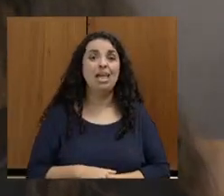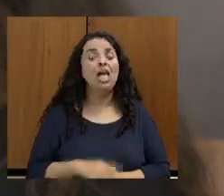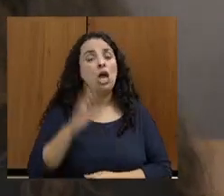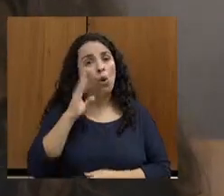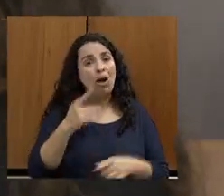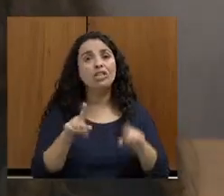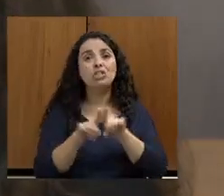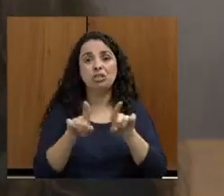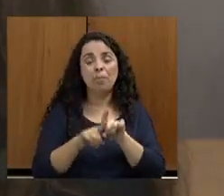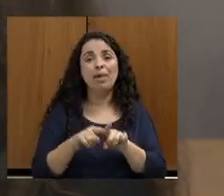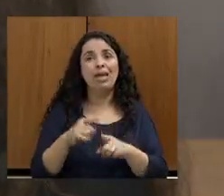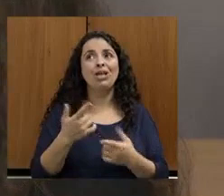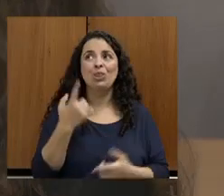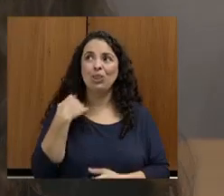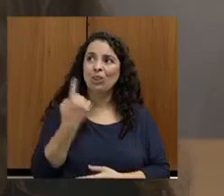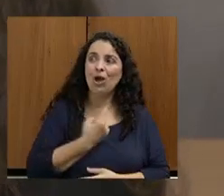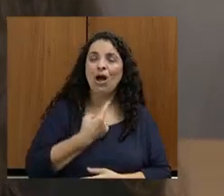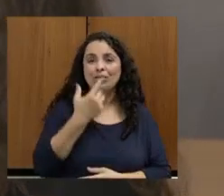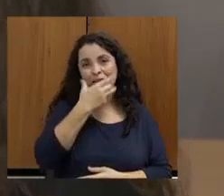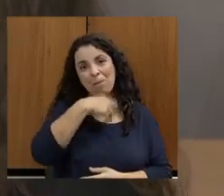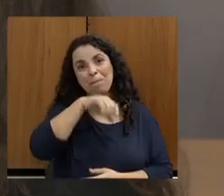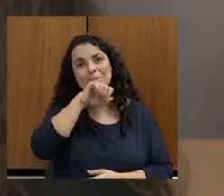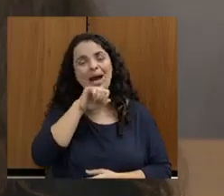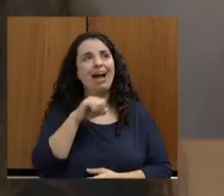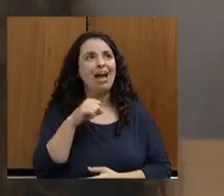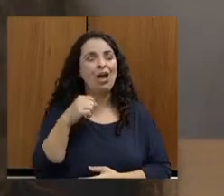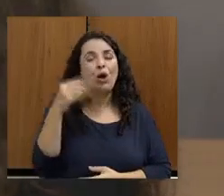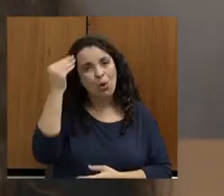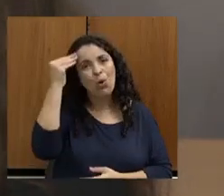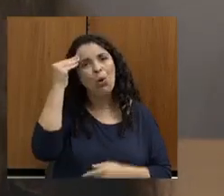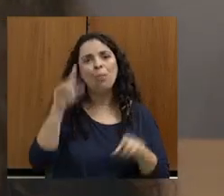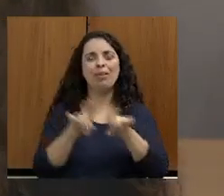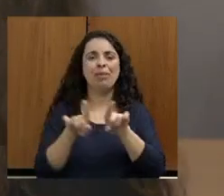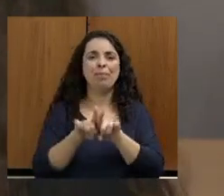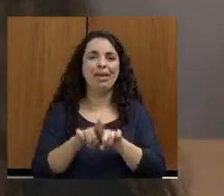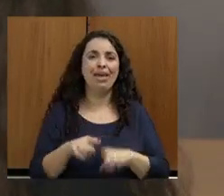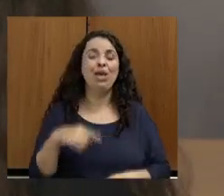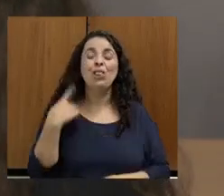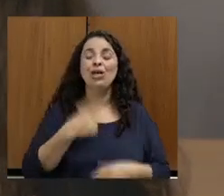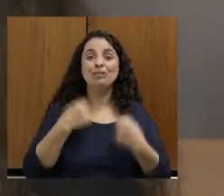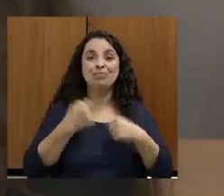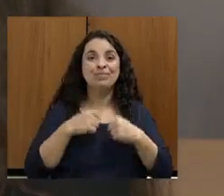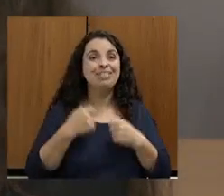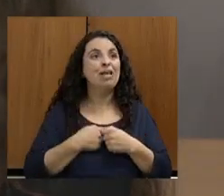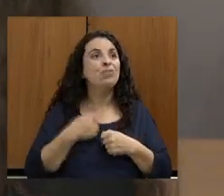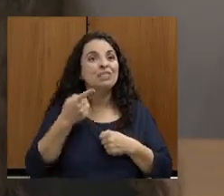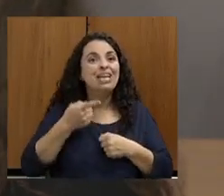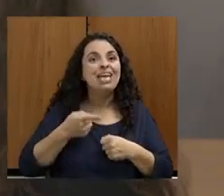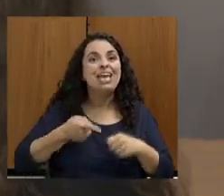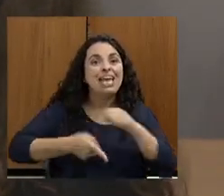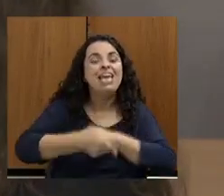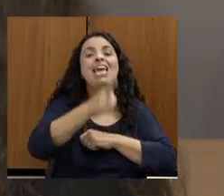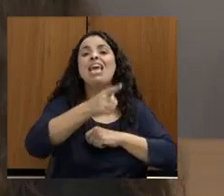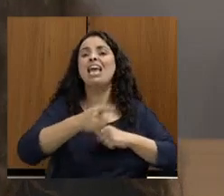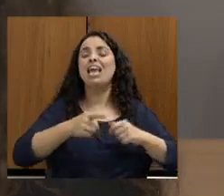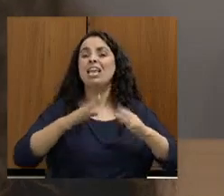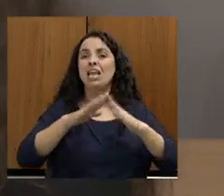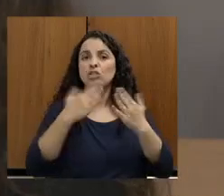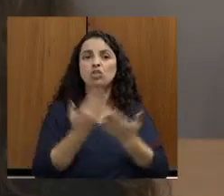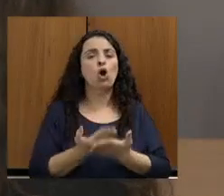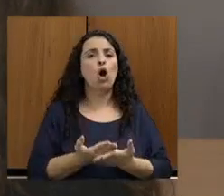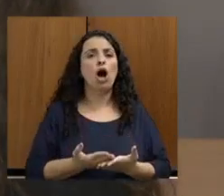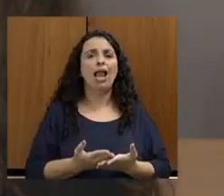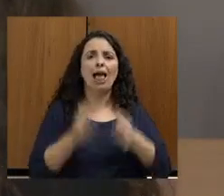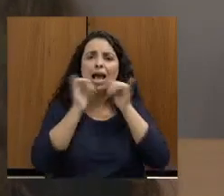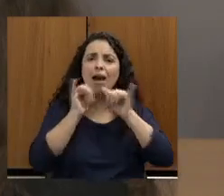pais, a gente tem que fazer trabalho, até falei com a Michelle, para mim, a tem fazer blitz nas escolas, fazer campanha informativa, educativa, chegar